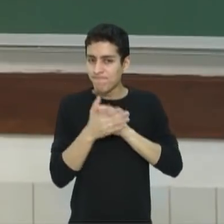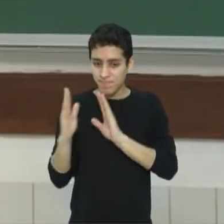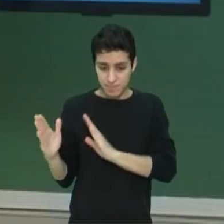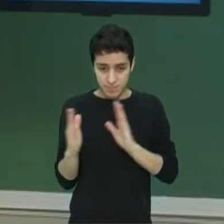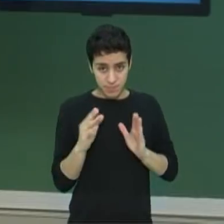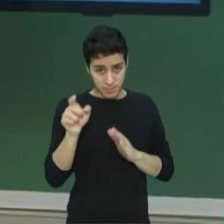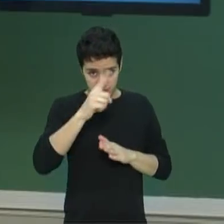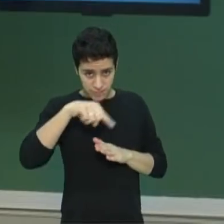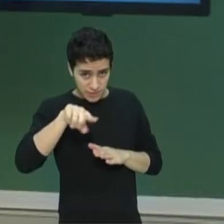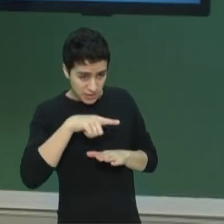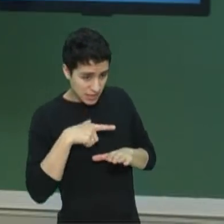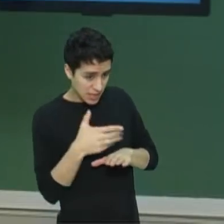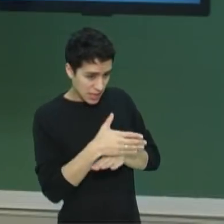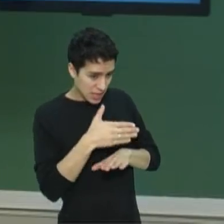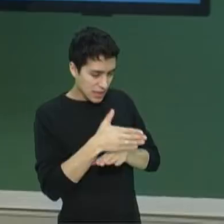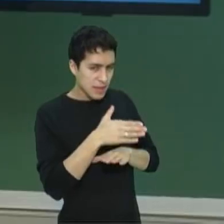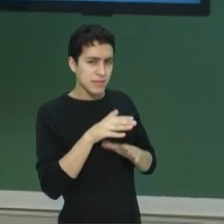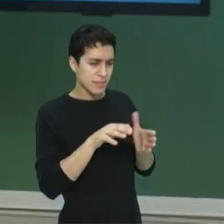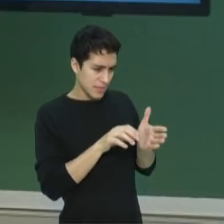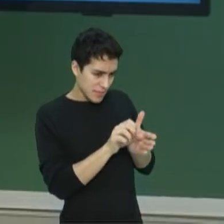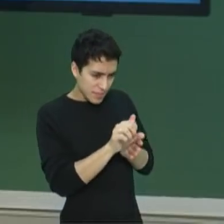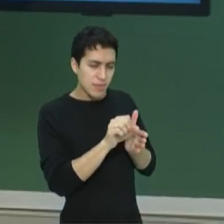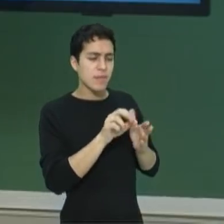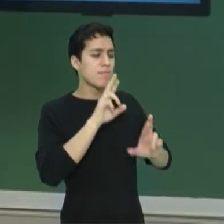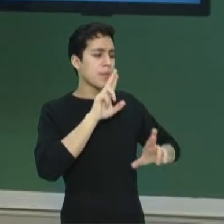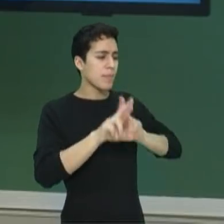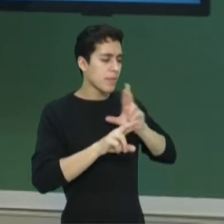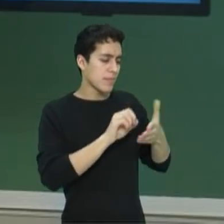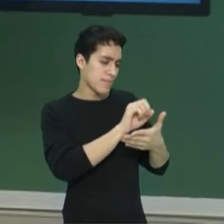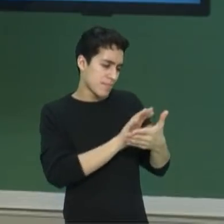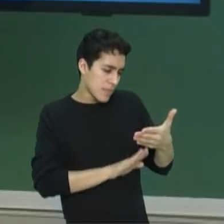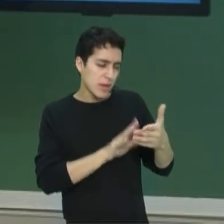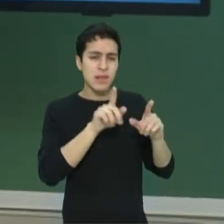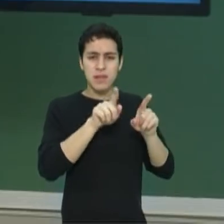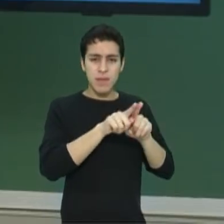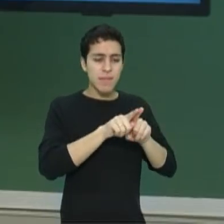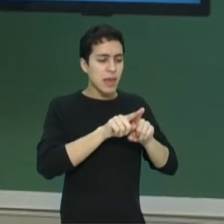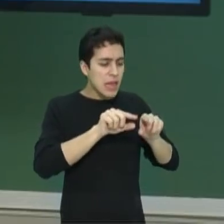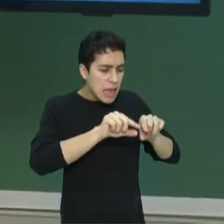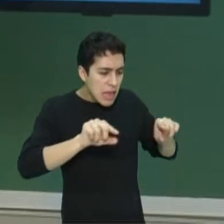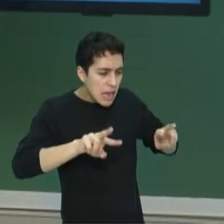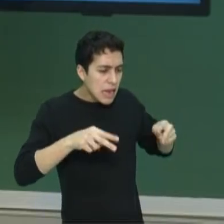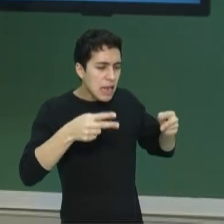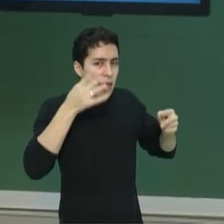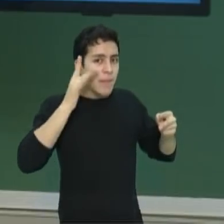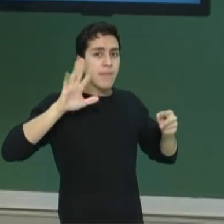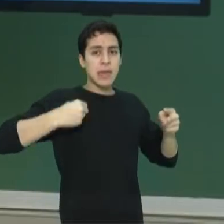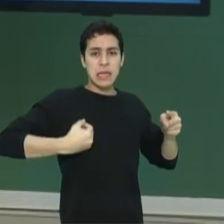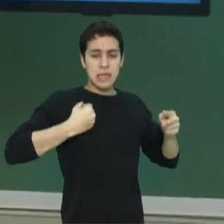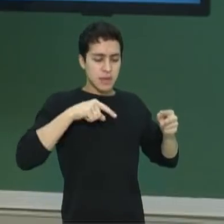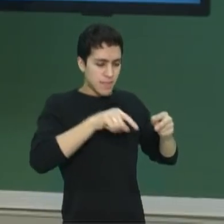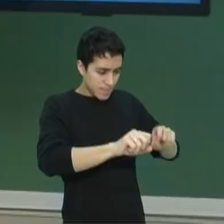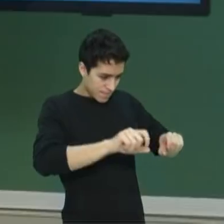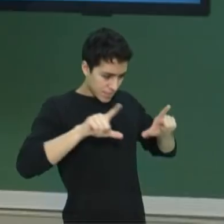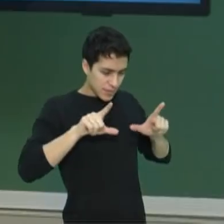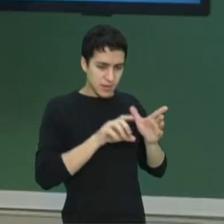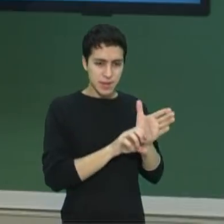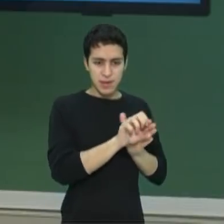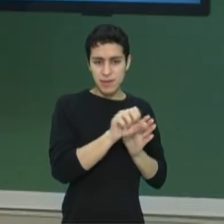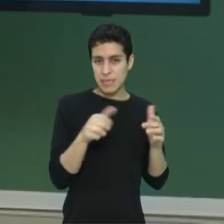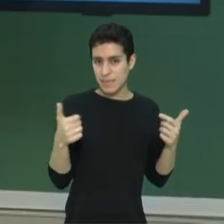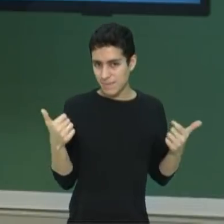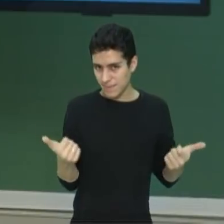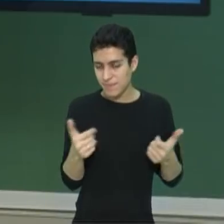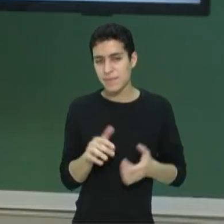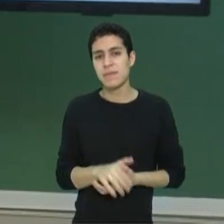acesso ao aplicativo, lembrem de responder o formulário de questões e clicar no link de presença para validar a presença de vocês lá no Google Classroom,